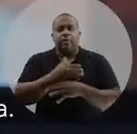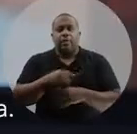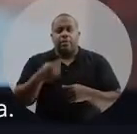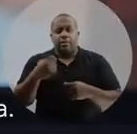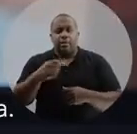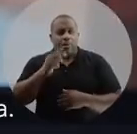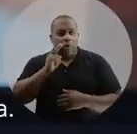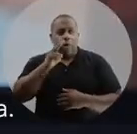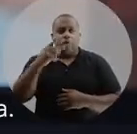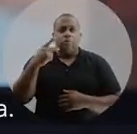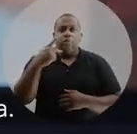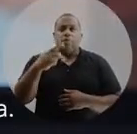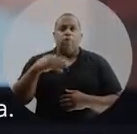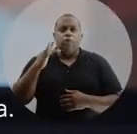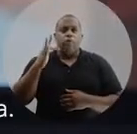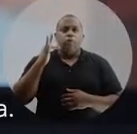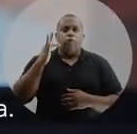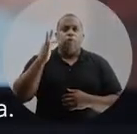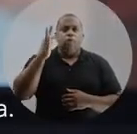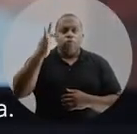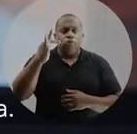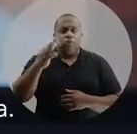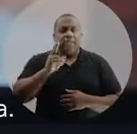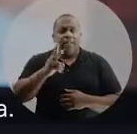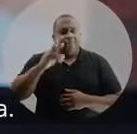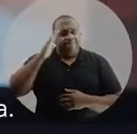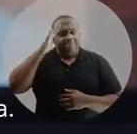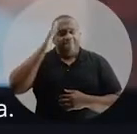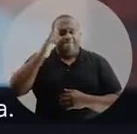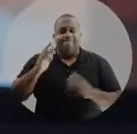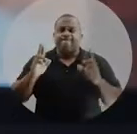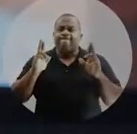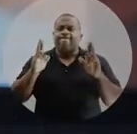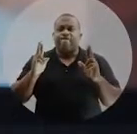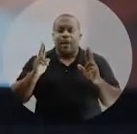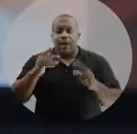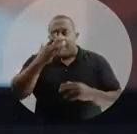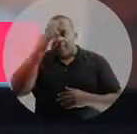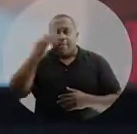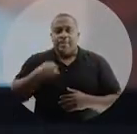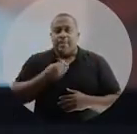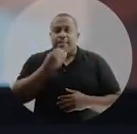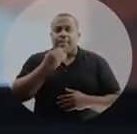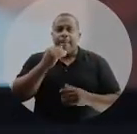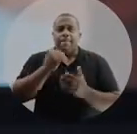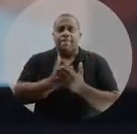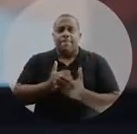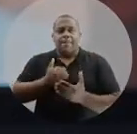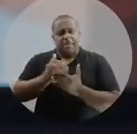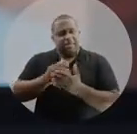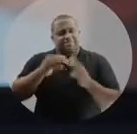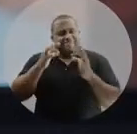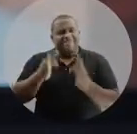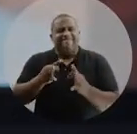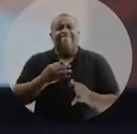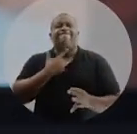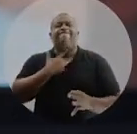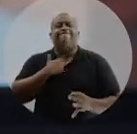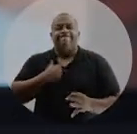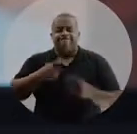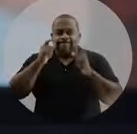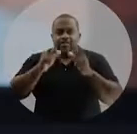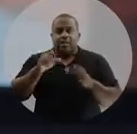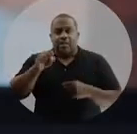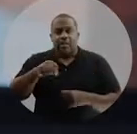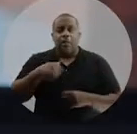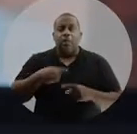olhar para o seu futuro sempre e cada vez com mais esperança. As pessoas desejam cada vez mais e têm que desejar mesmo. Porque